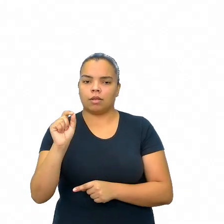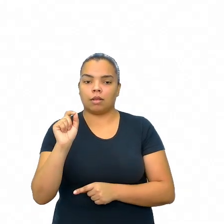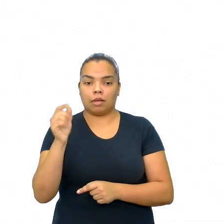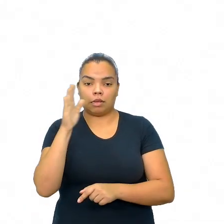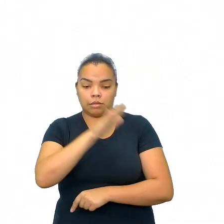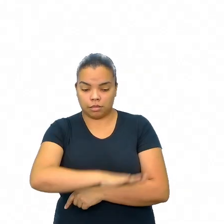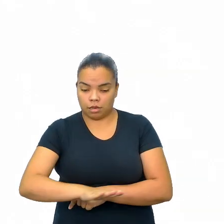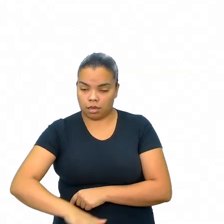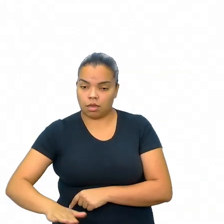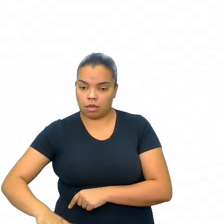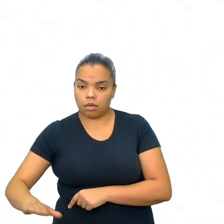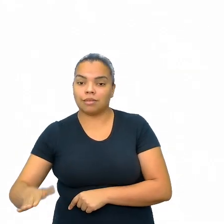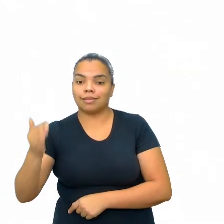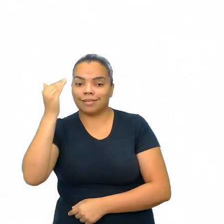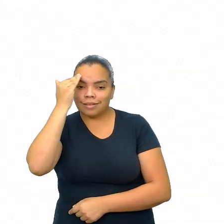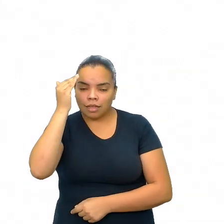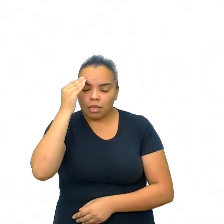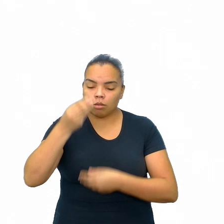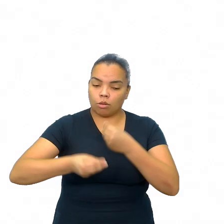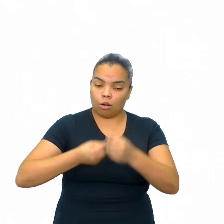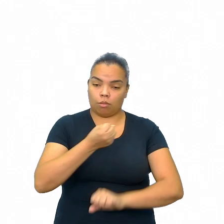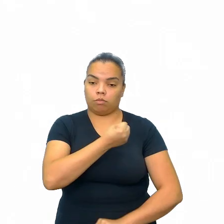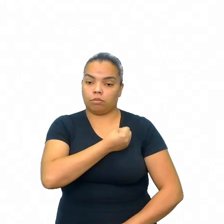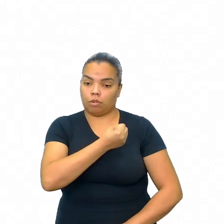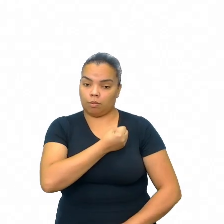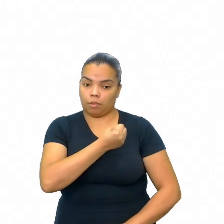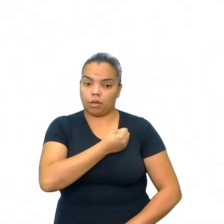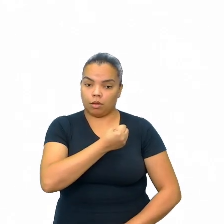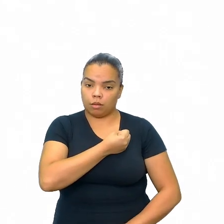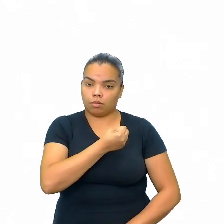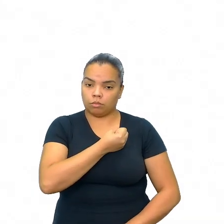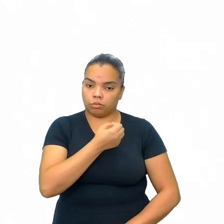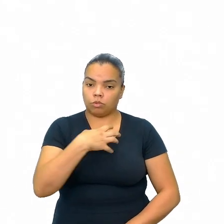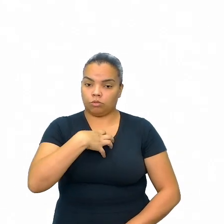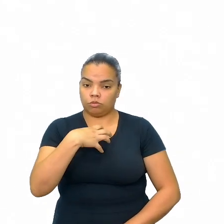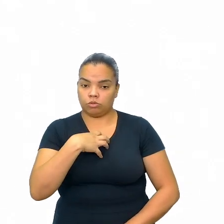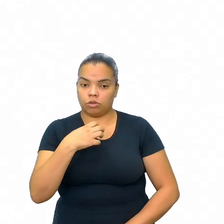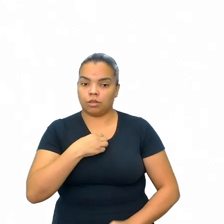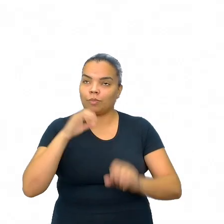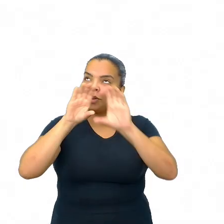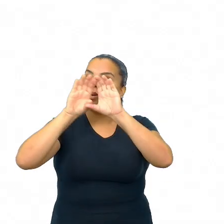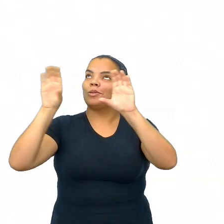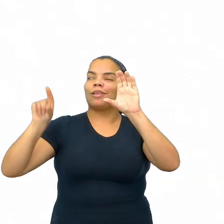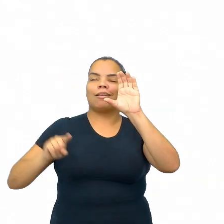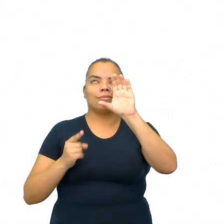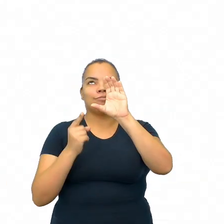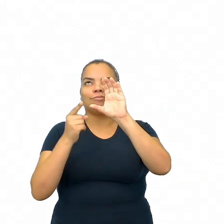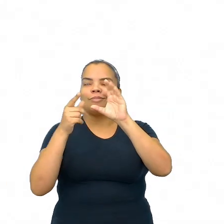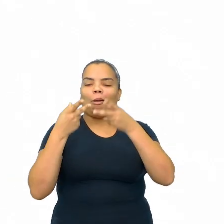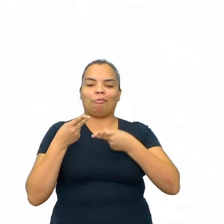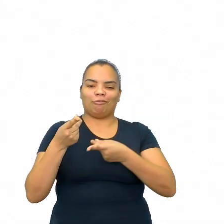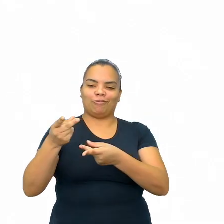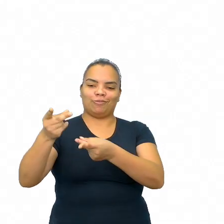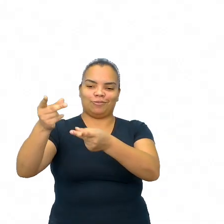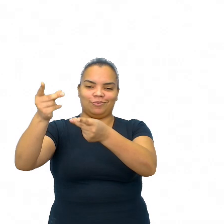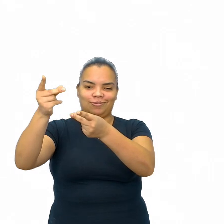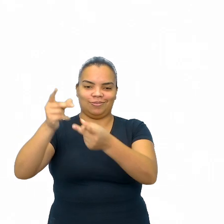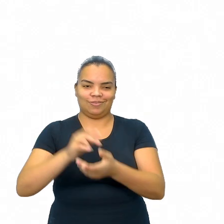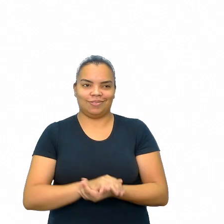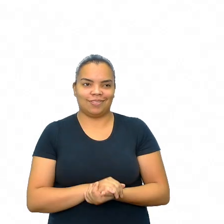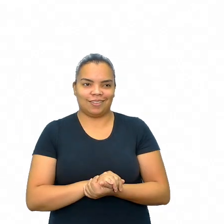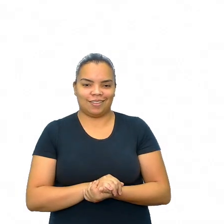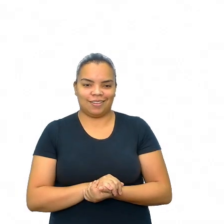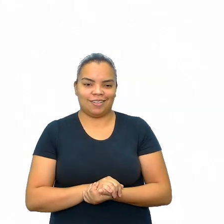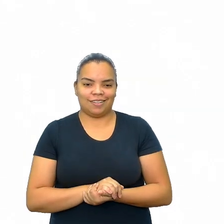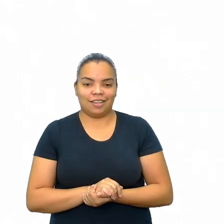compreendem como que o sistema de numeração funciona, o céu é o limite. Vamos pensar desse jeito. E